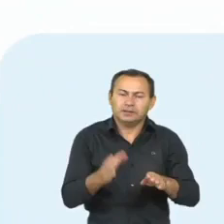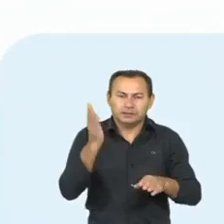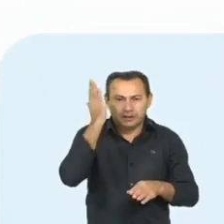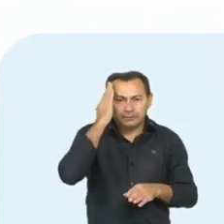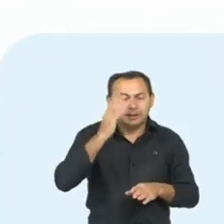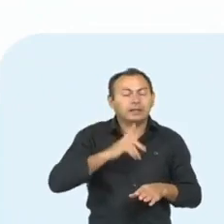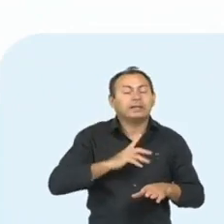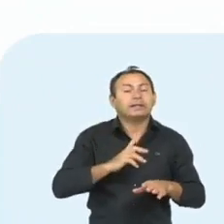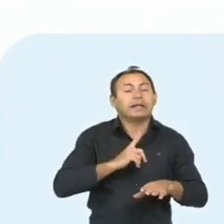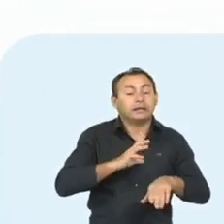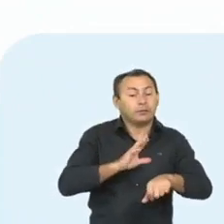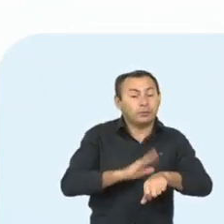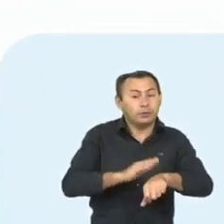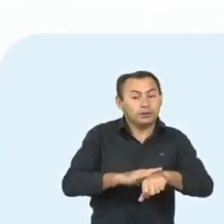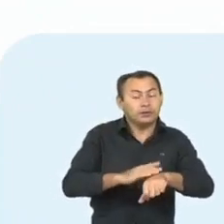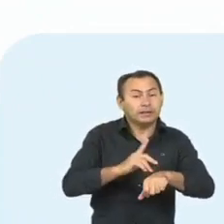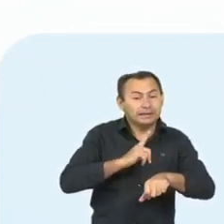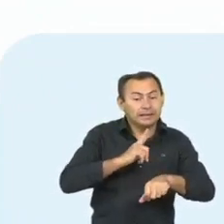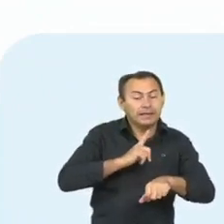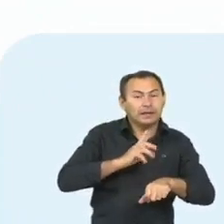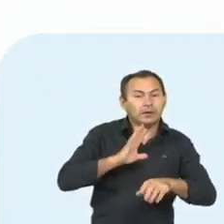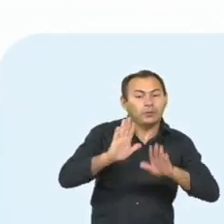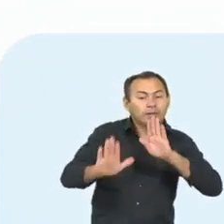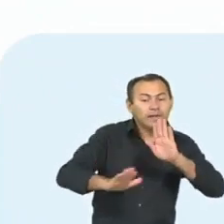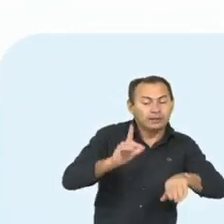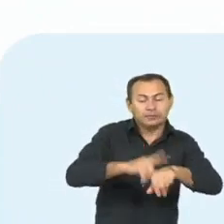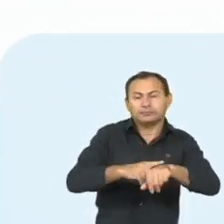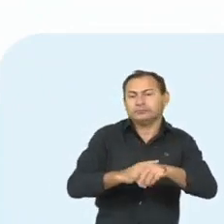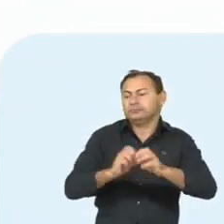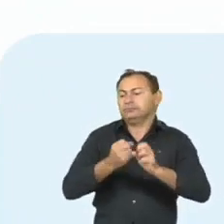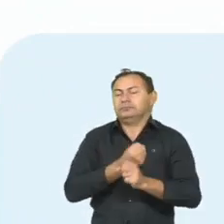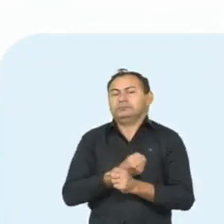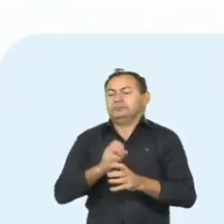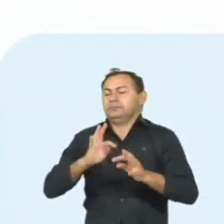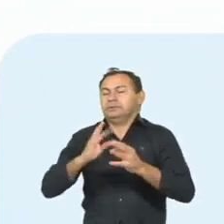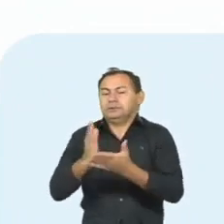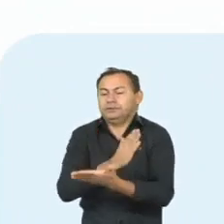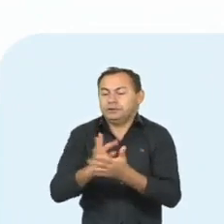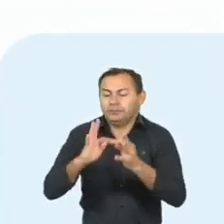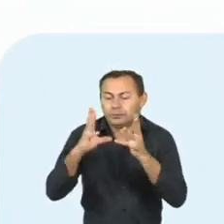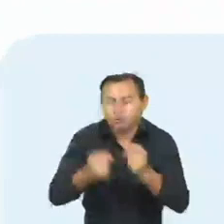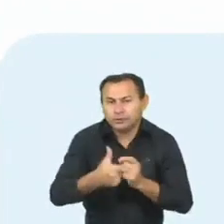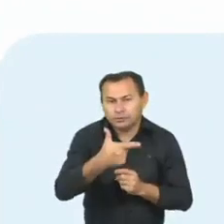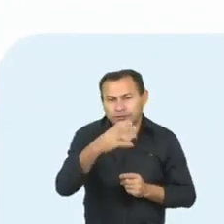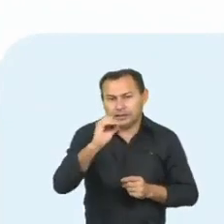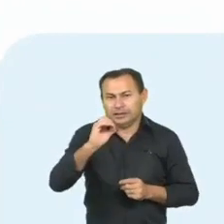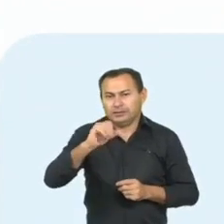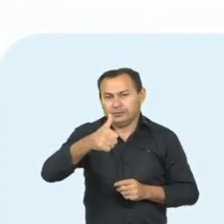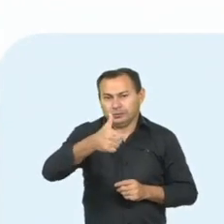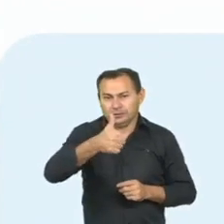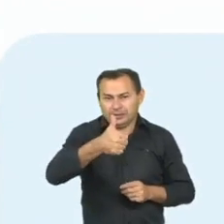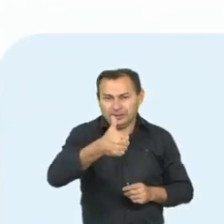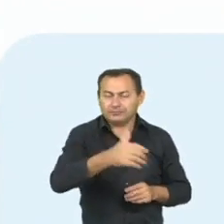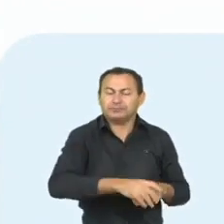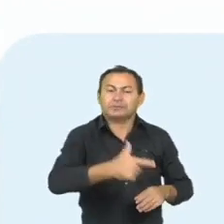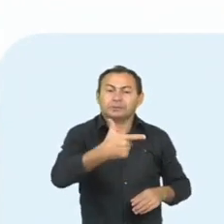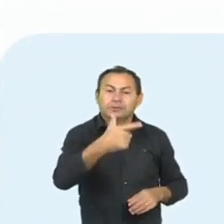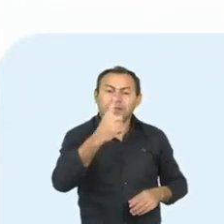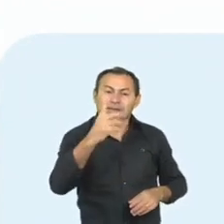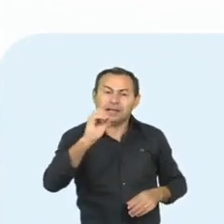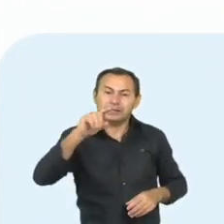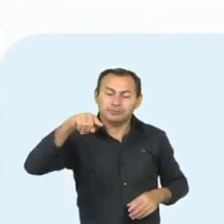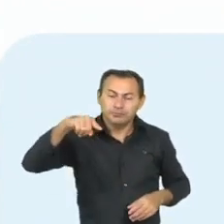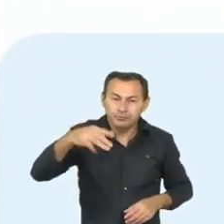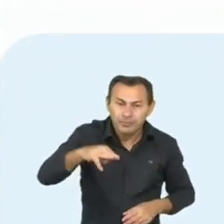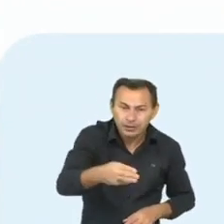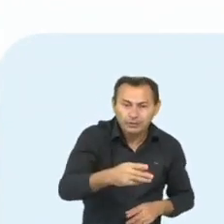muito cuidado na hora de determinar essa população. Não vou aqui dividir tudo por 210 milhões, que é aproximado,